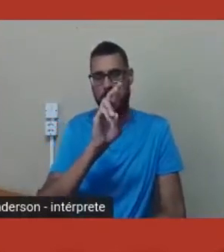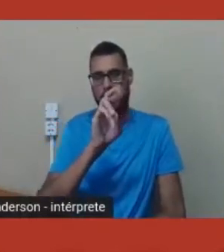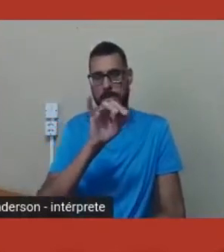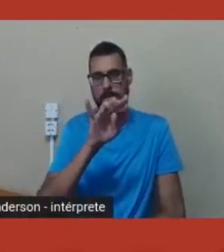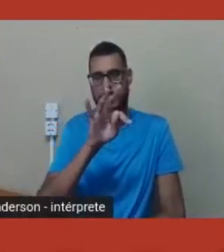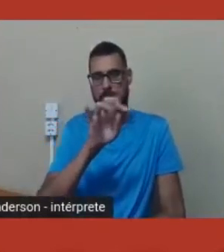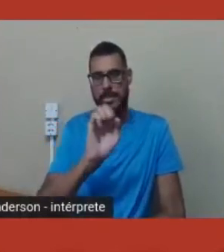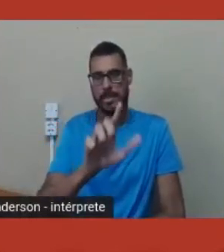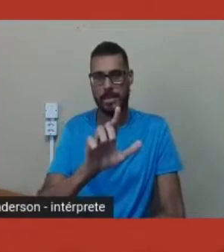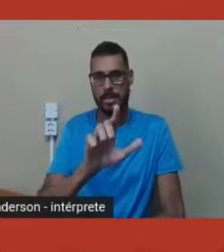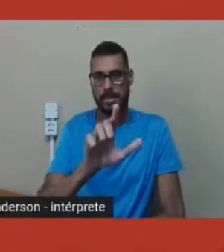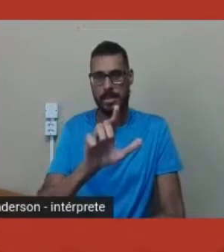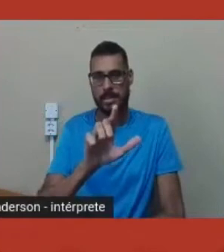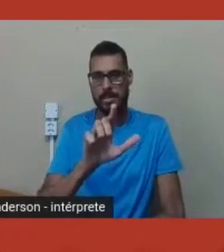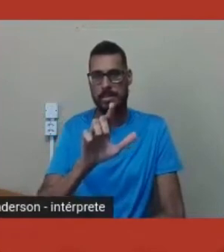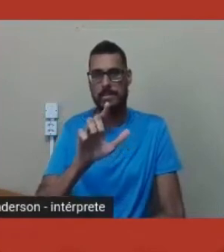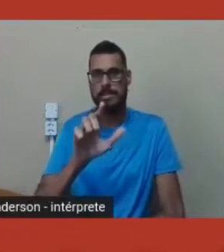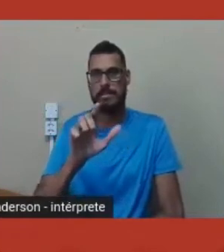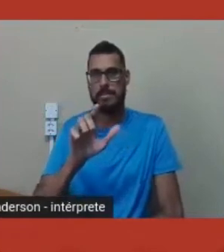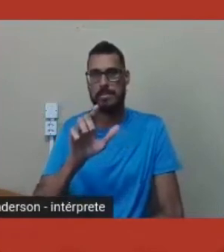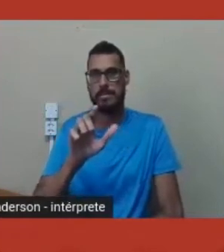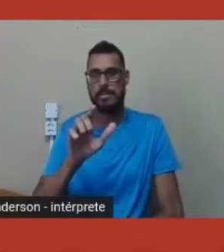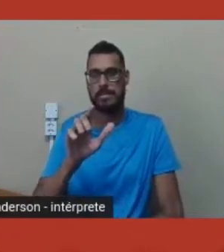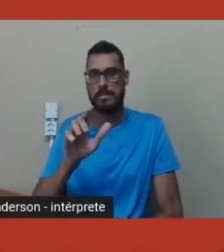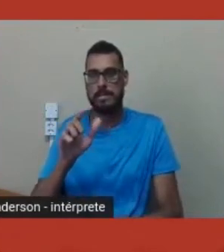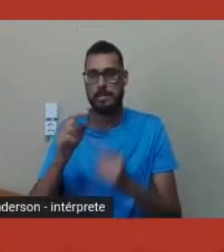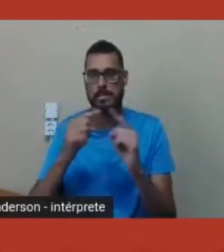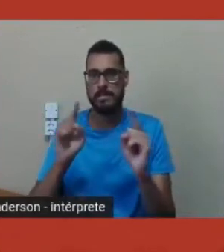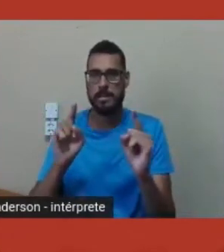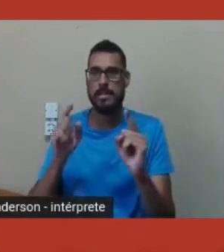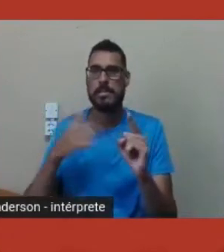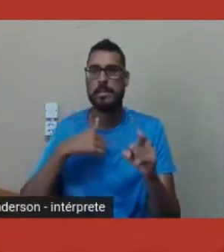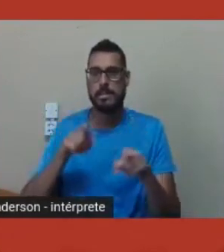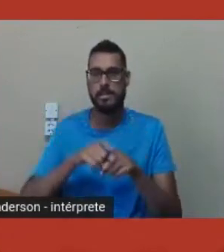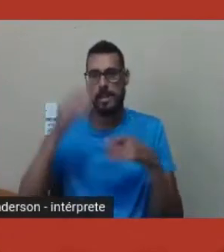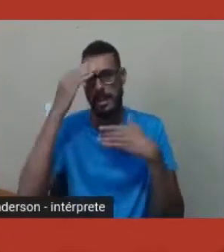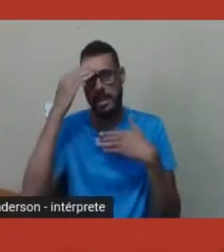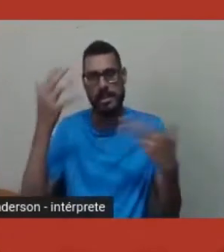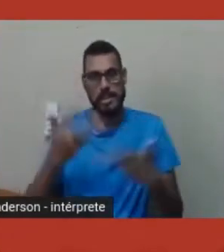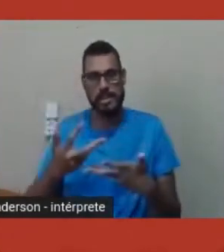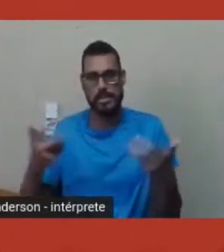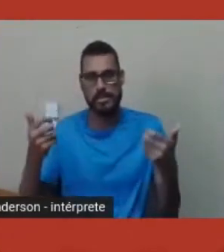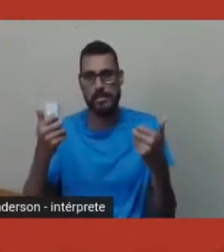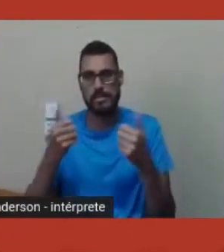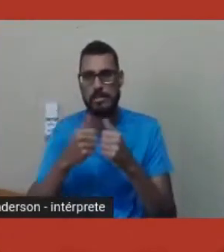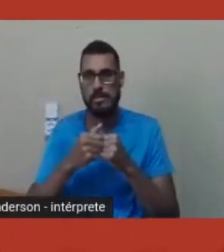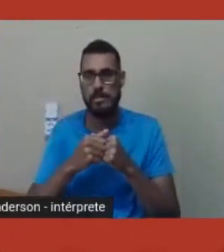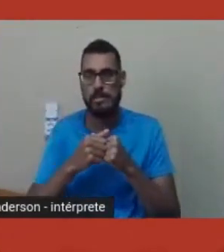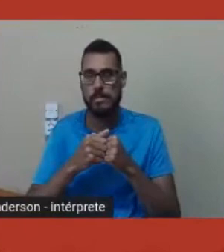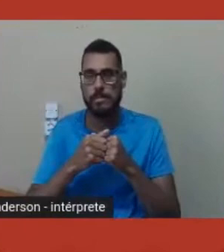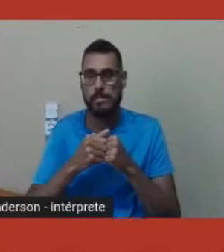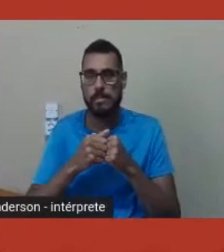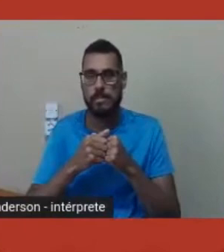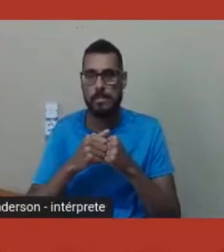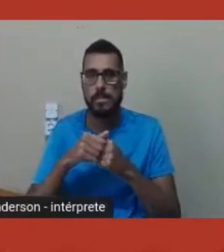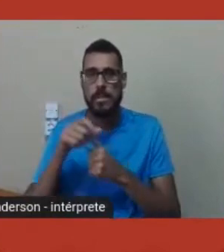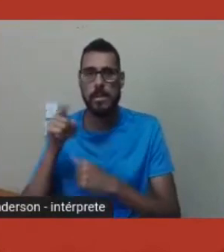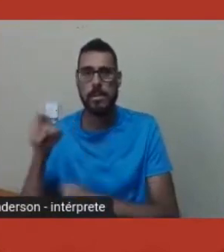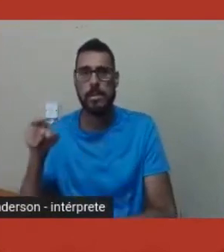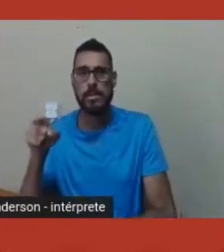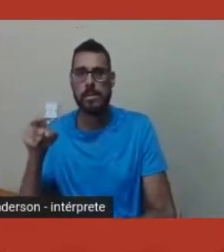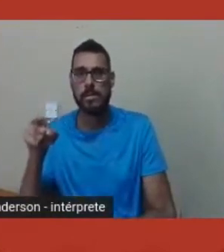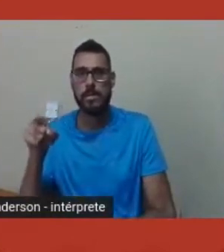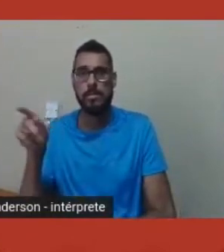Mas vamos lá, pessoal. Então... Agradeço imensamente. Segunda-feira tem mais. O que foi, Conrado? Desculpa. Paterlini, gostaria de falar.